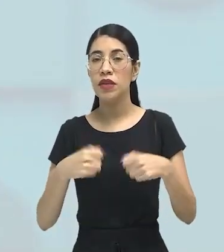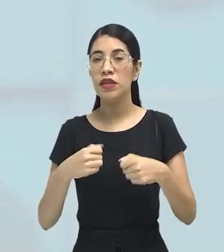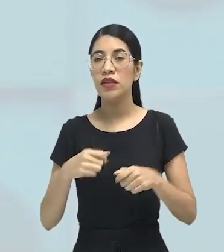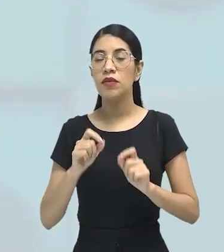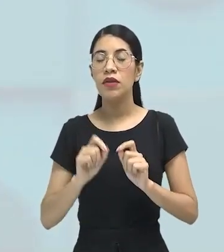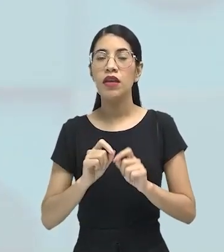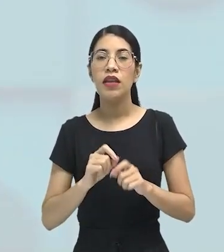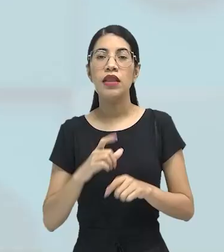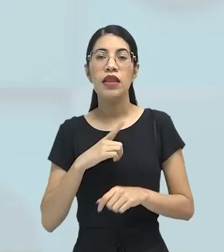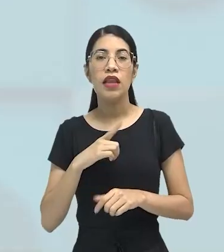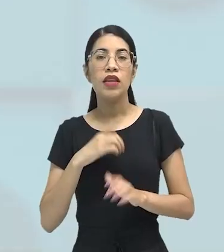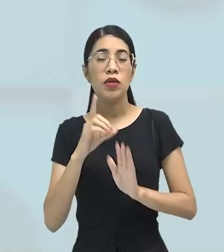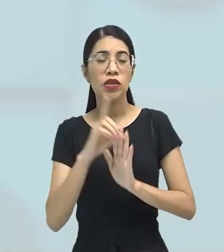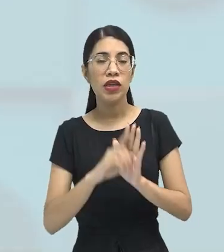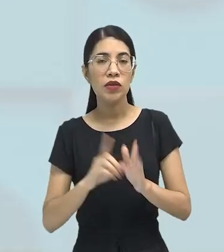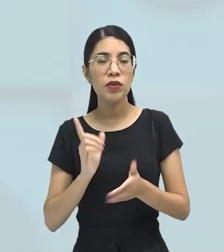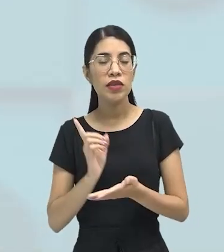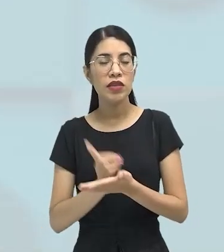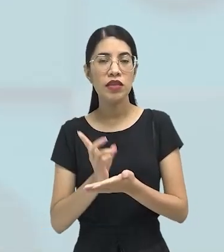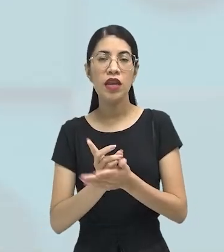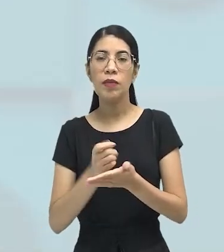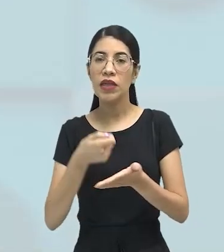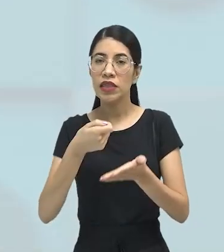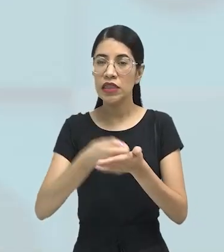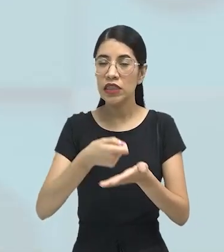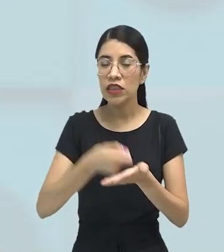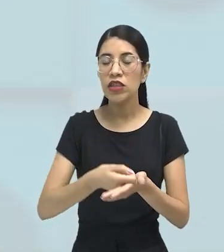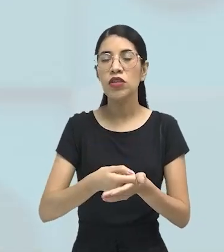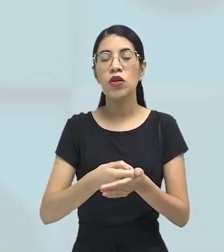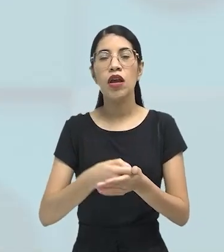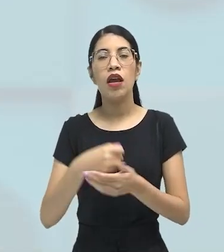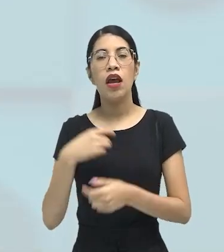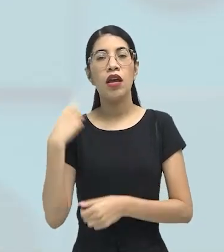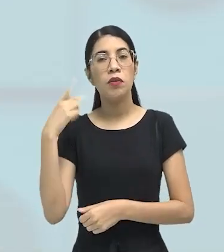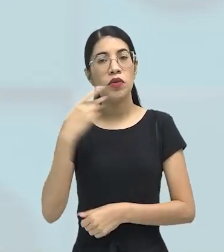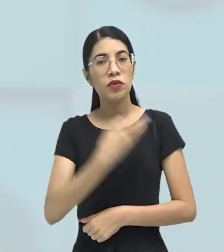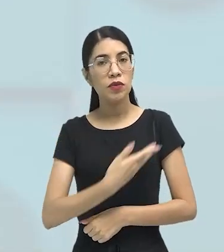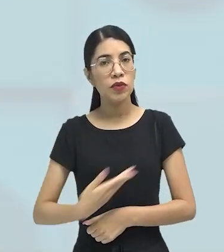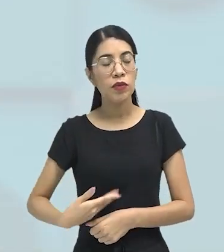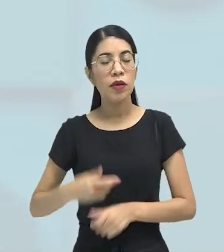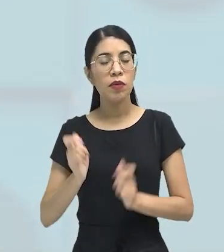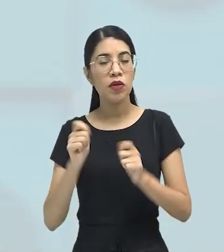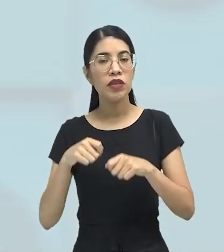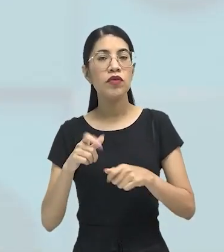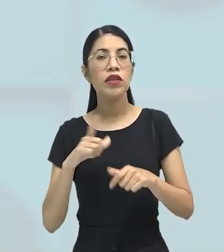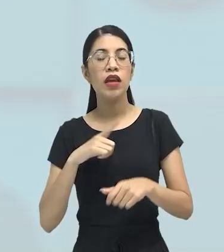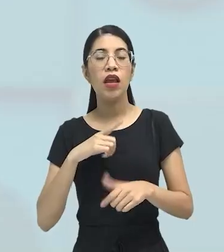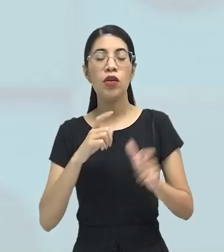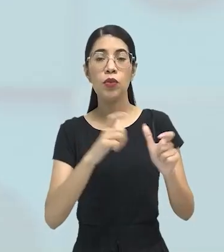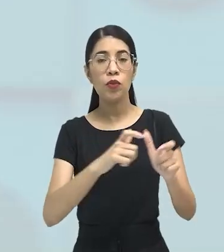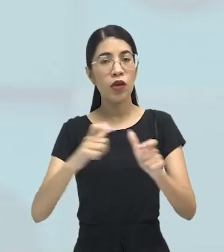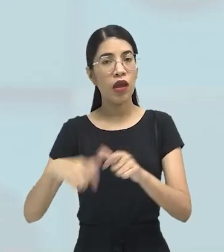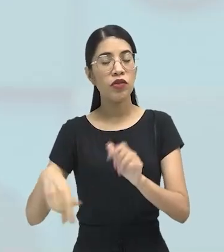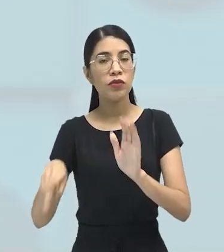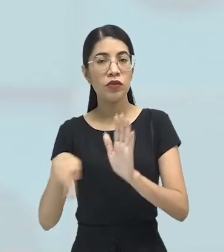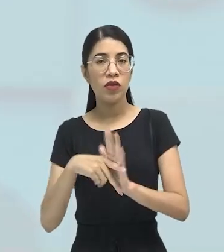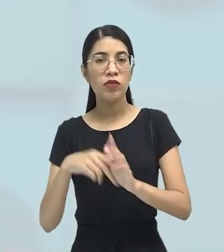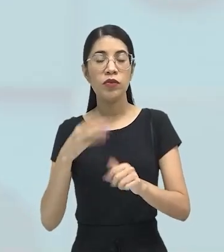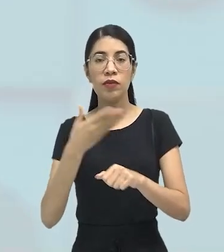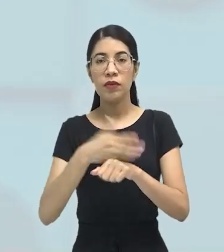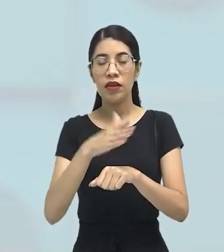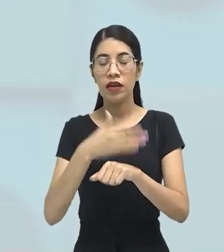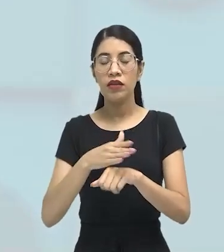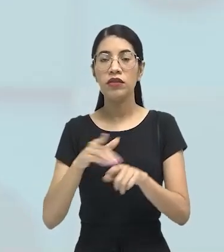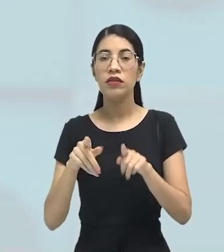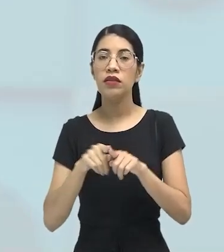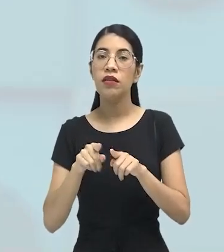precisa buscar cada vez mais, exigindo ali as políticas públicas para que sejam construídos esses espaços, né? Também que a gente